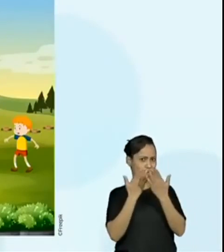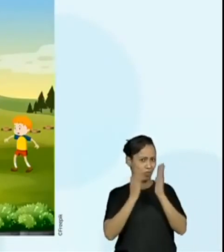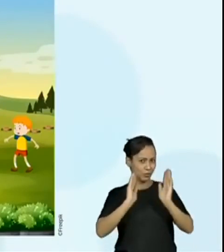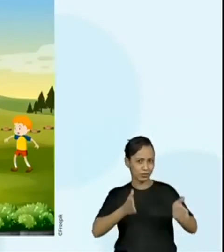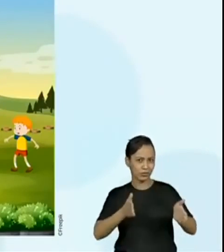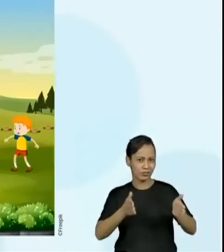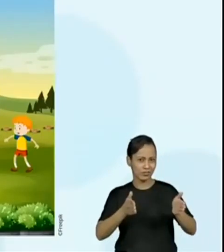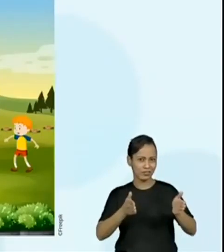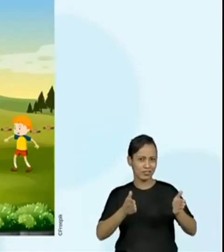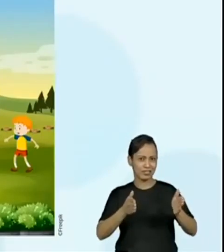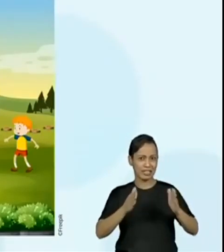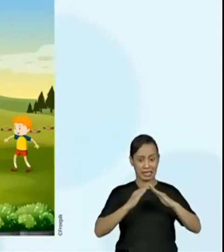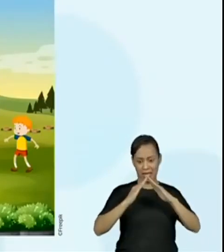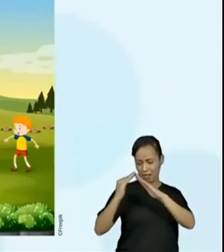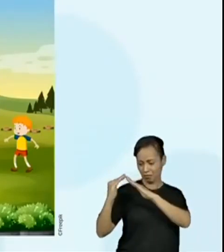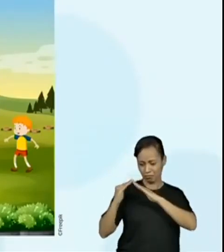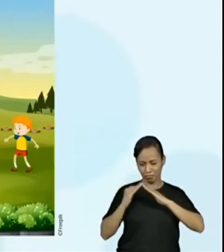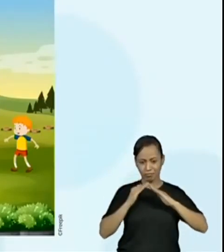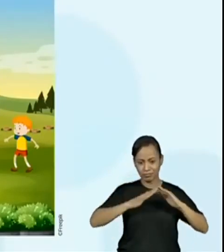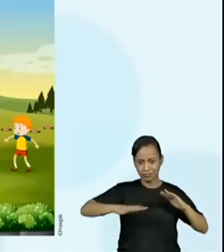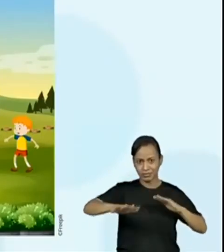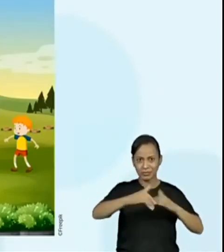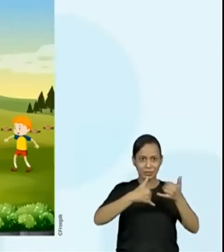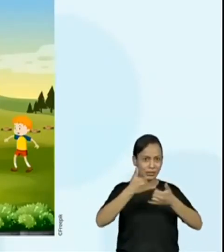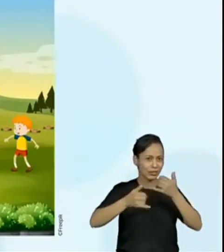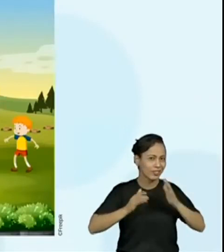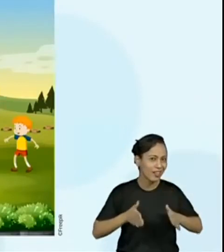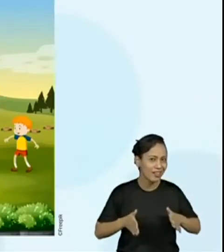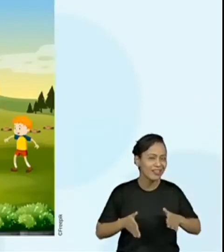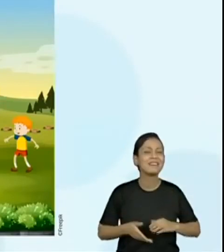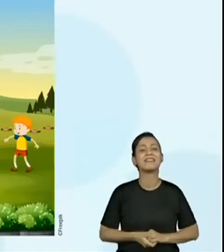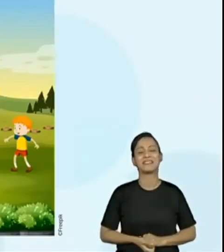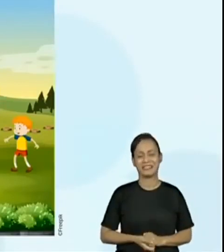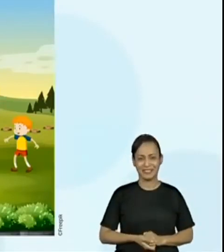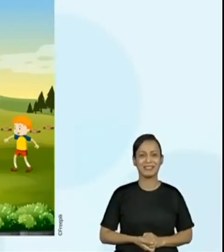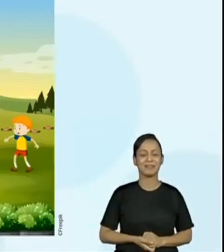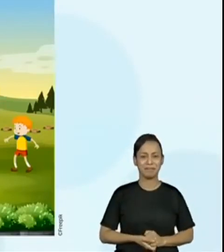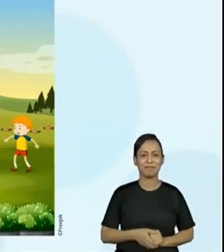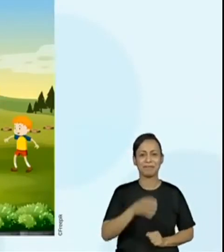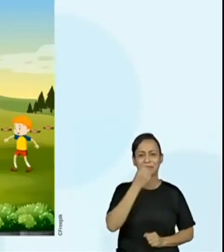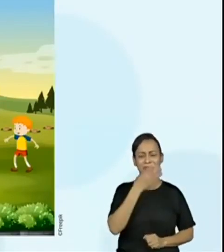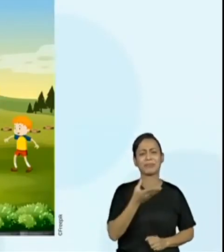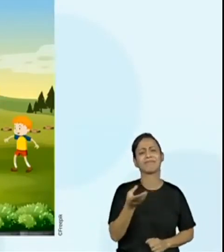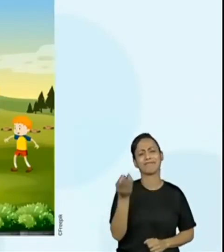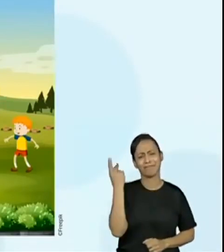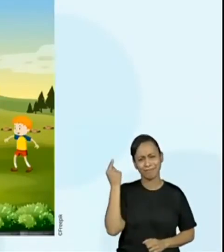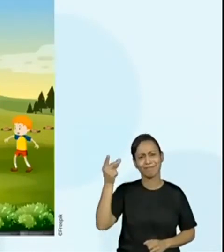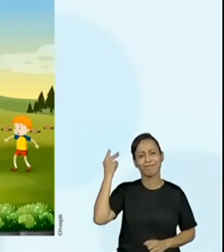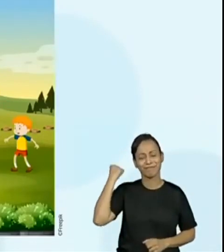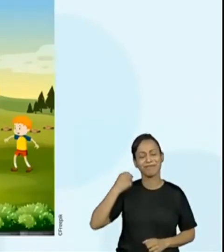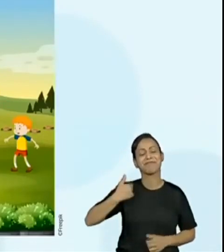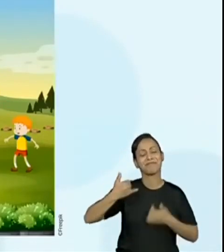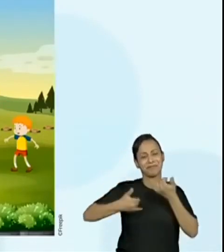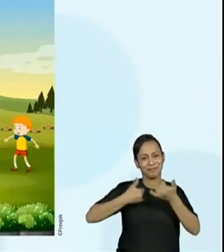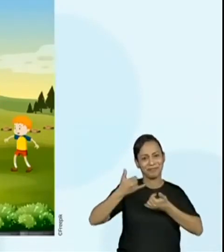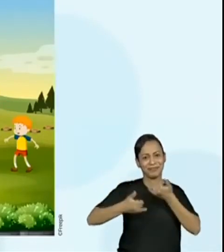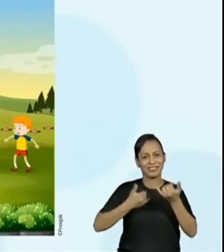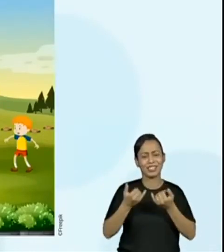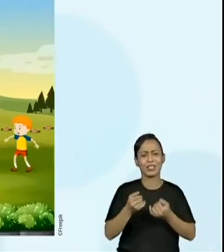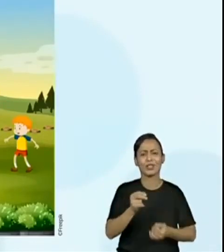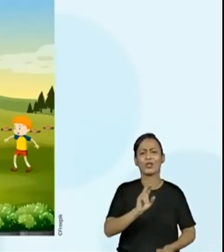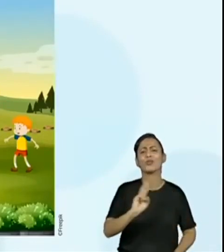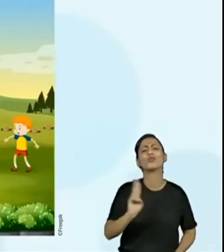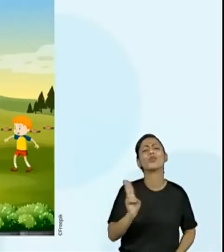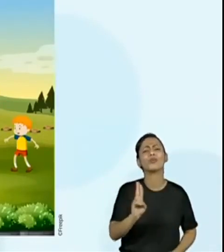brincamos. Então, todos conhece a brincadeira? Já brincamos? Que material? Vamos ver primeiro. Que brincadeira é